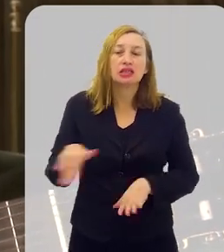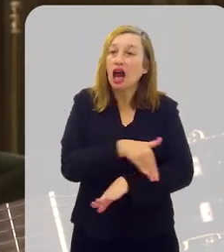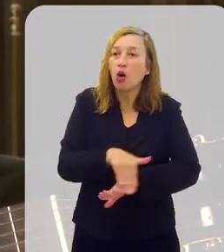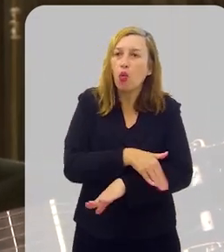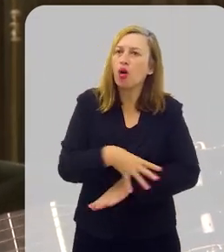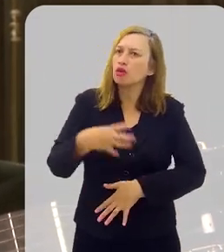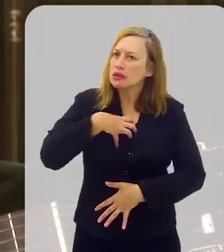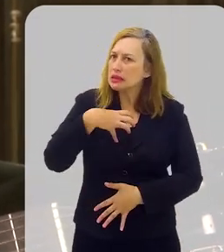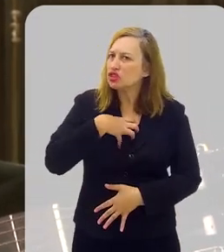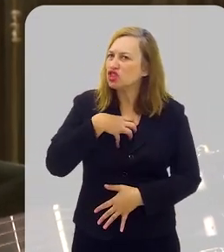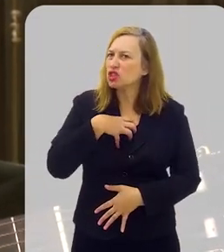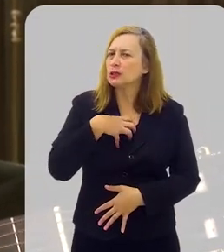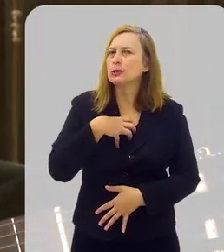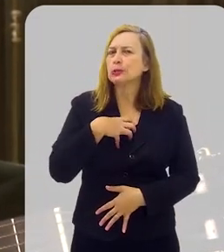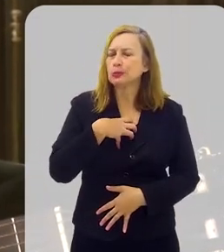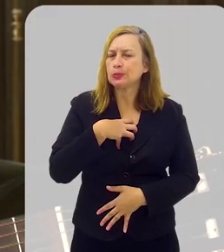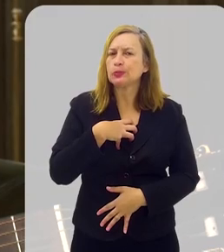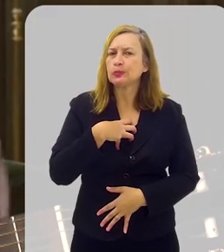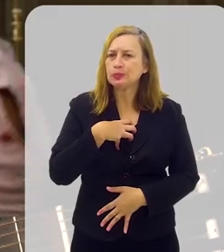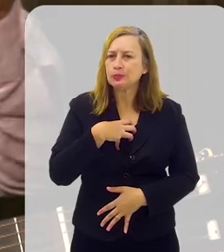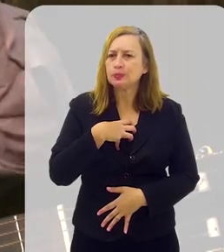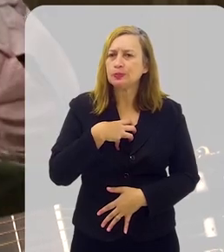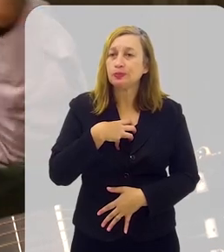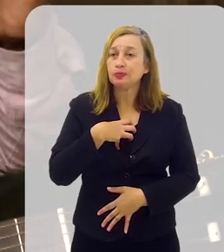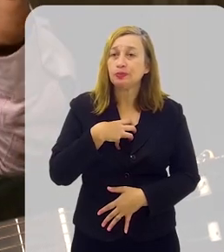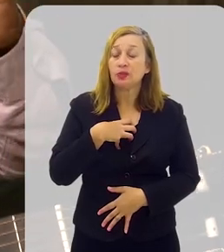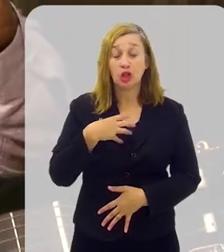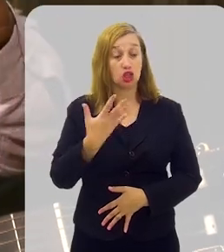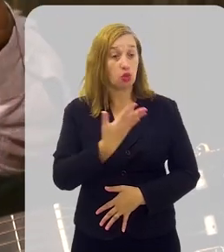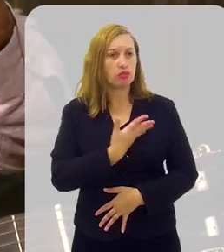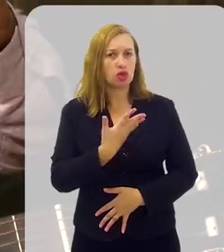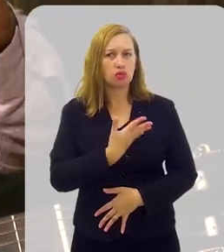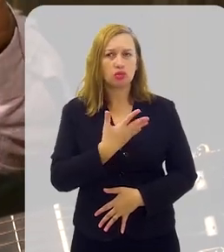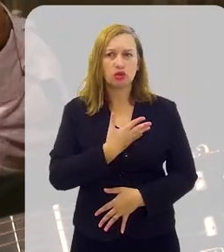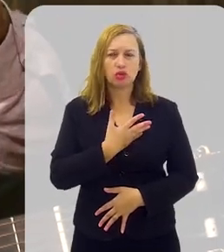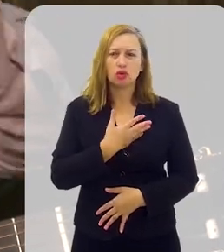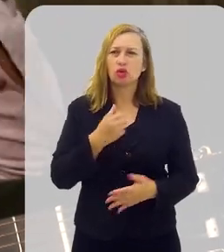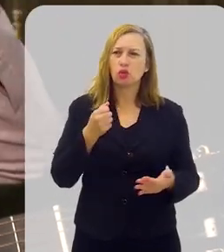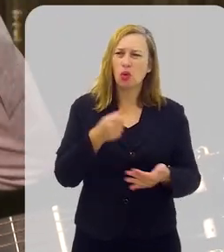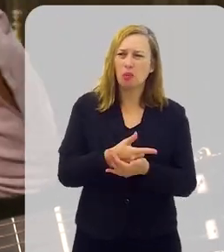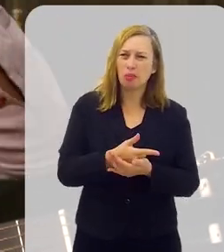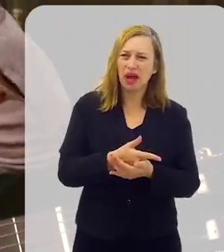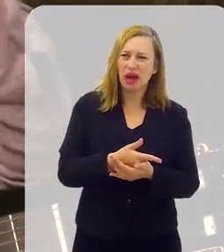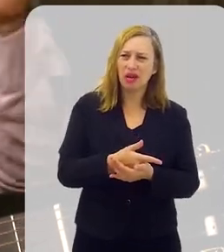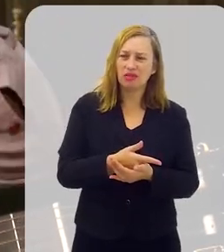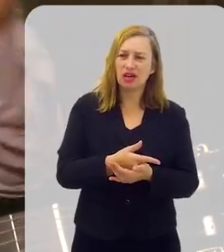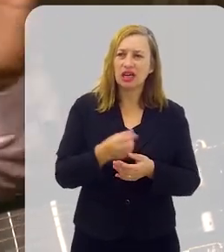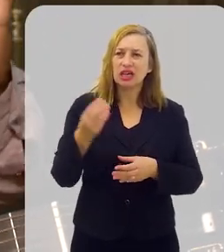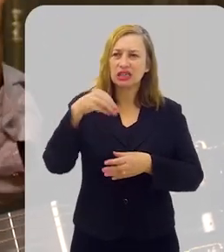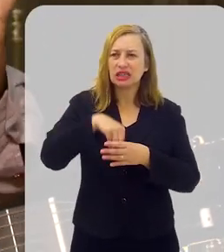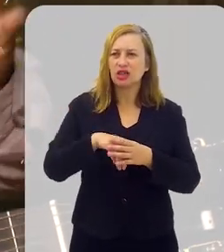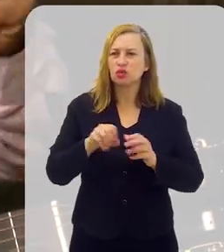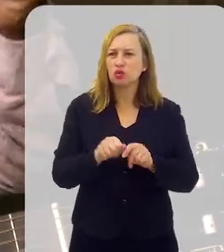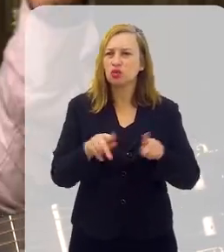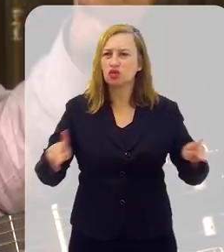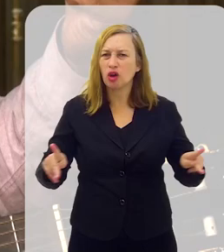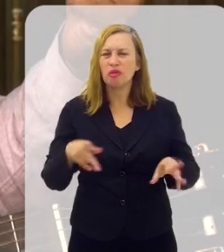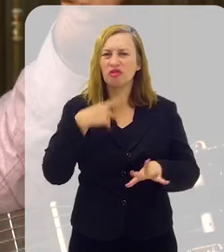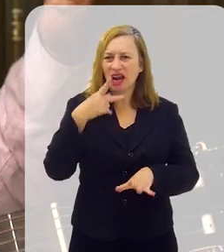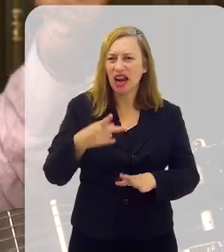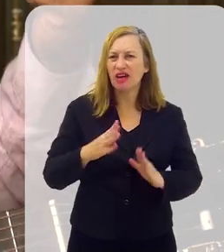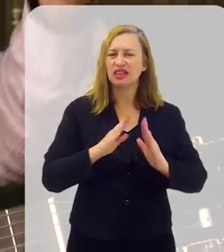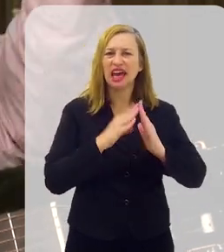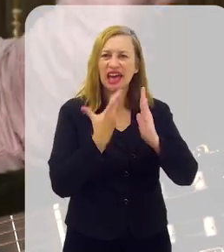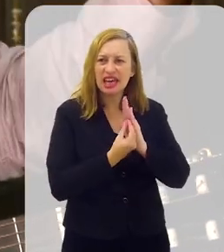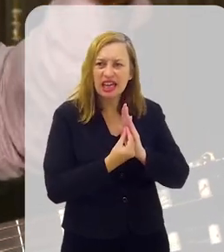para você? Rapaz... Assim, Júlio, na rua. No coração, você sentiu isso na alma? Na alma. E aí tinha um